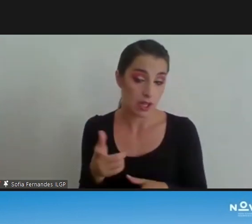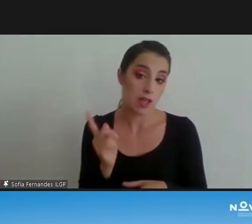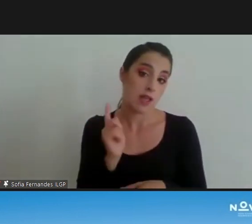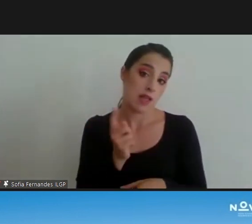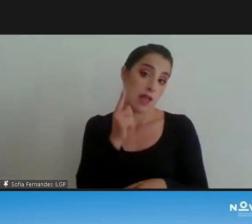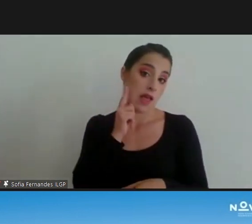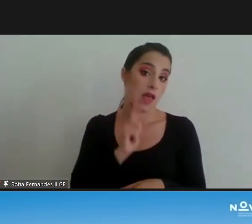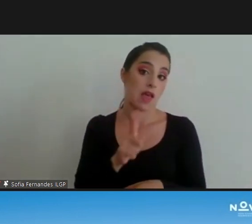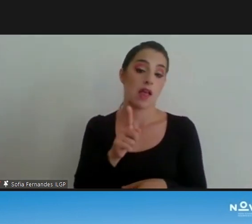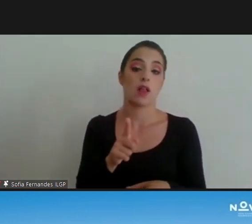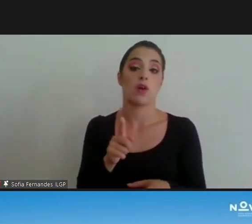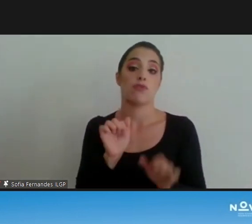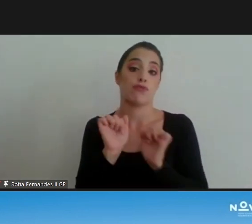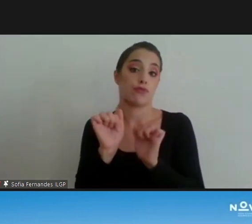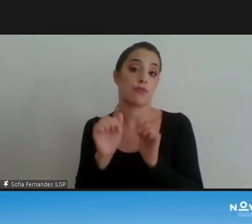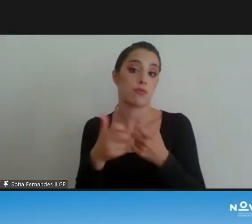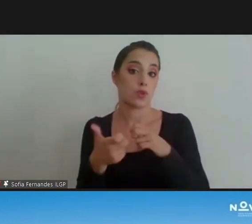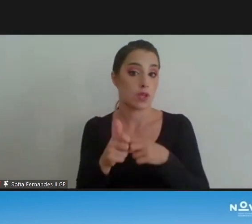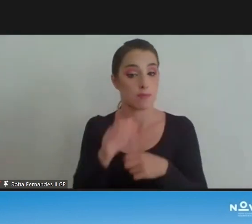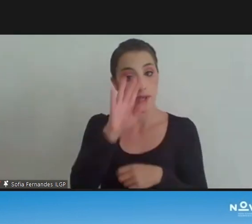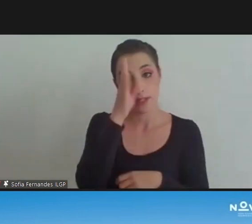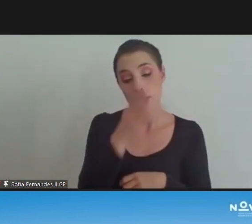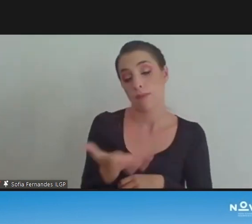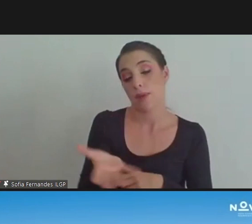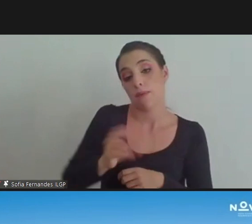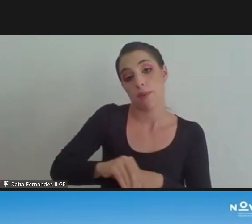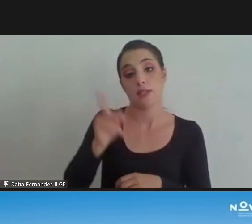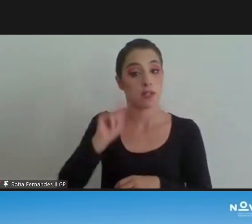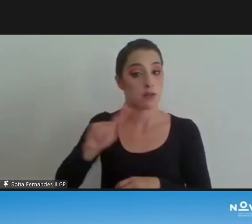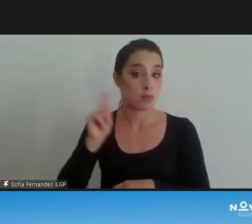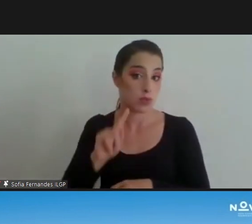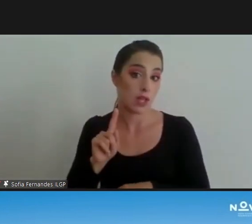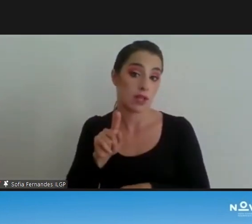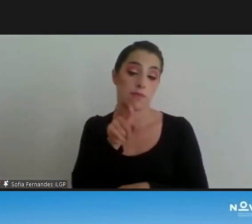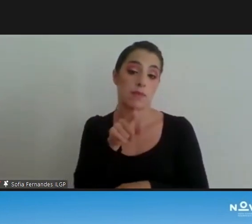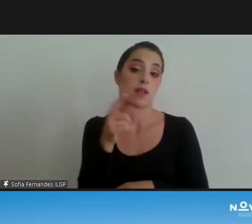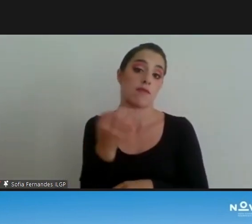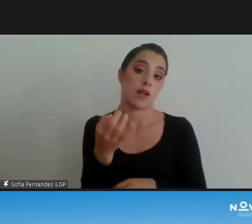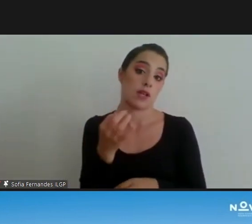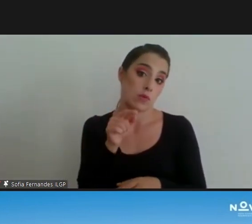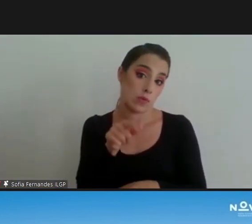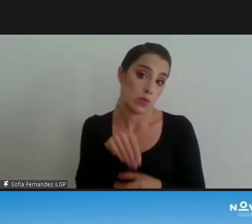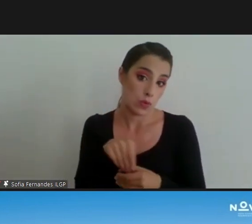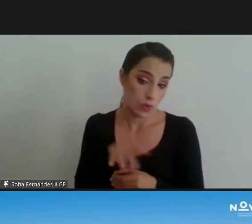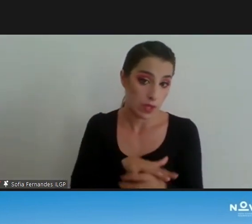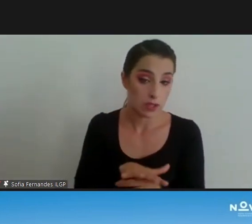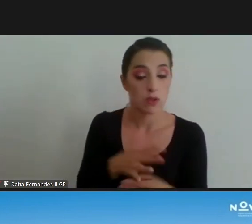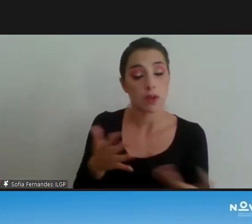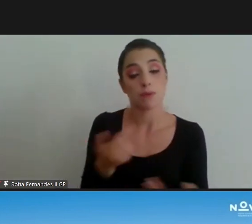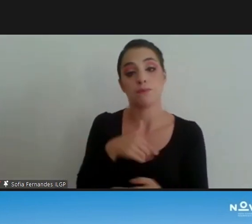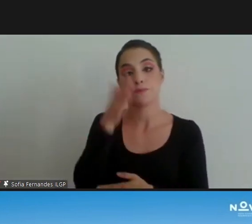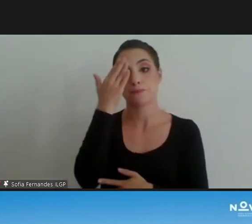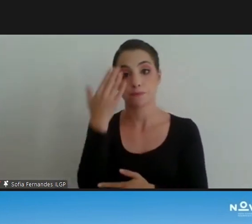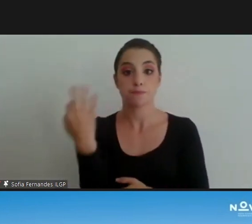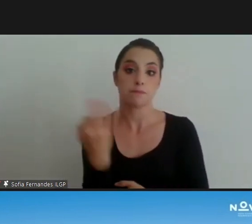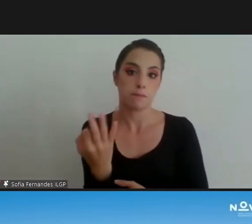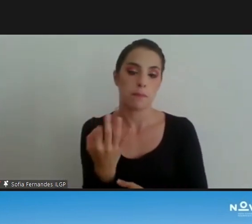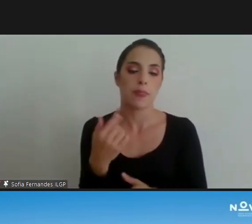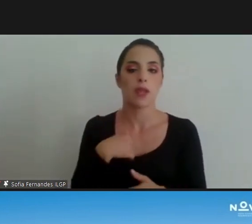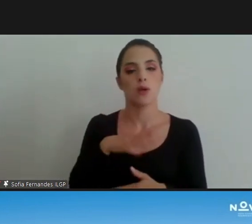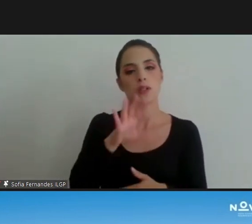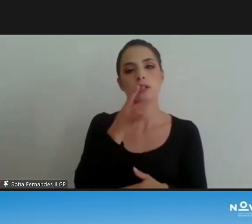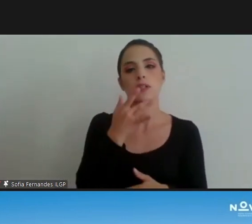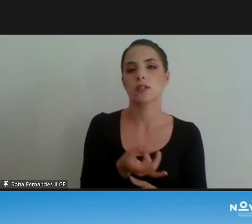seu problema e sabe o que é mais importante para aquele contexto. Então, acho que queria deixar um